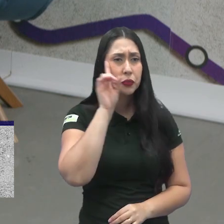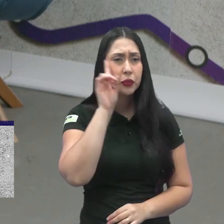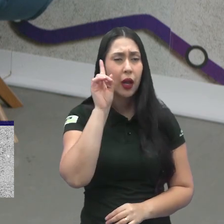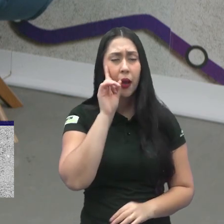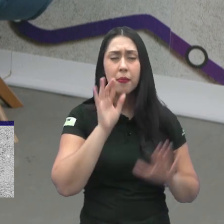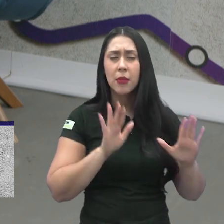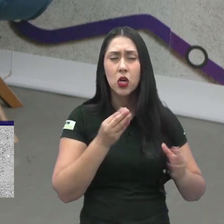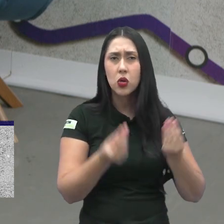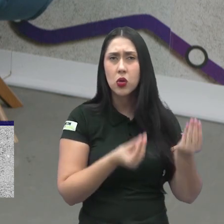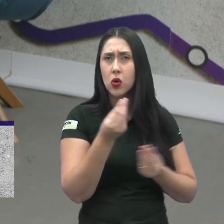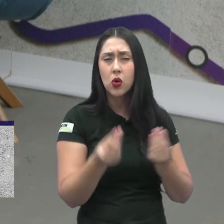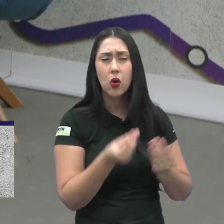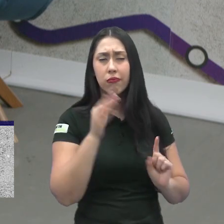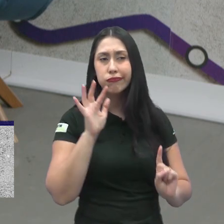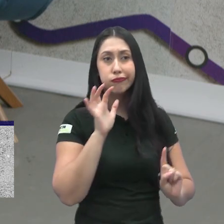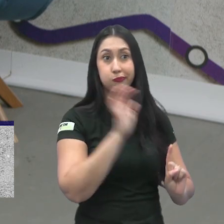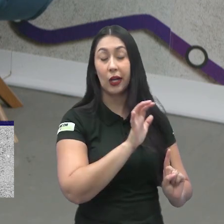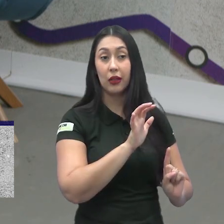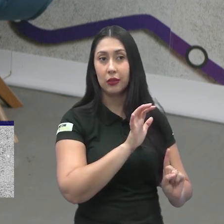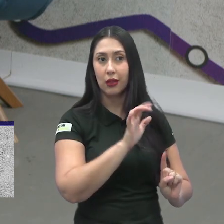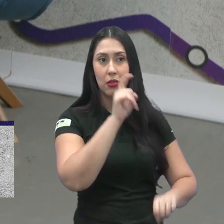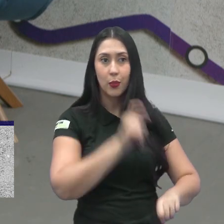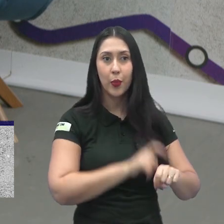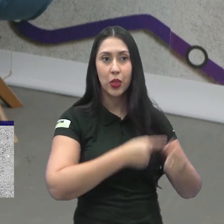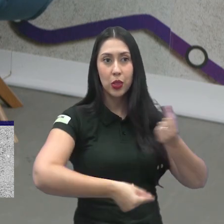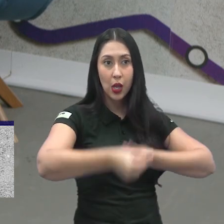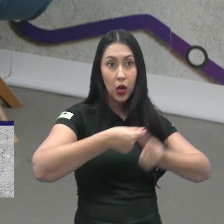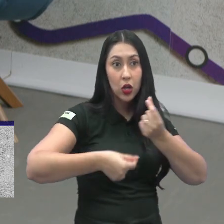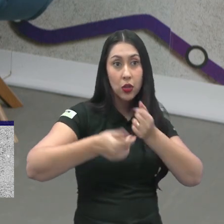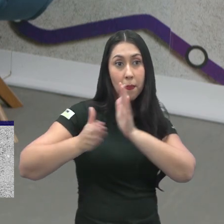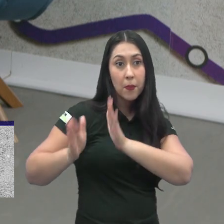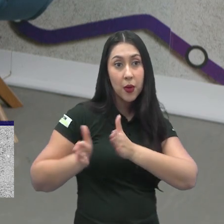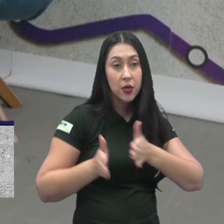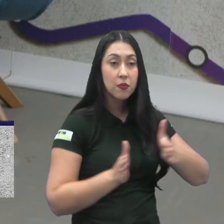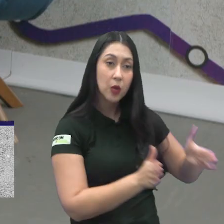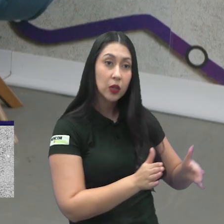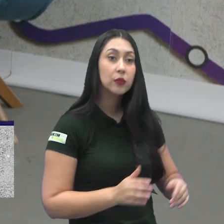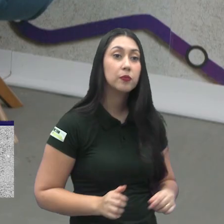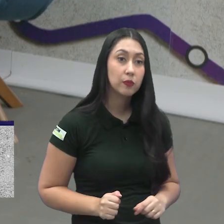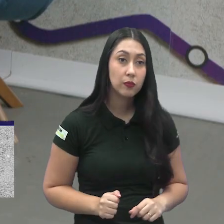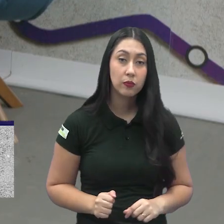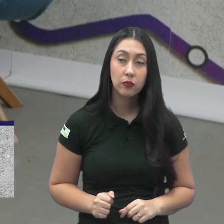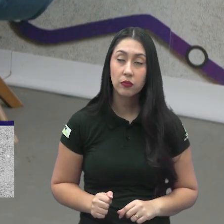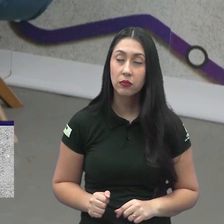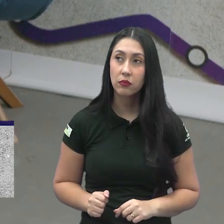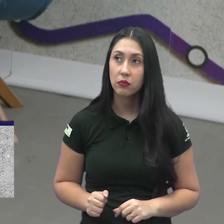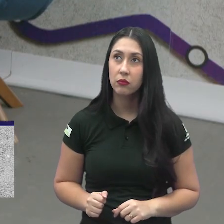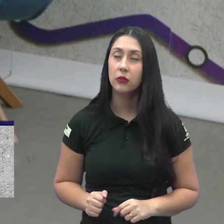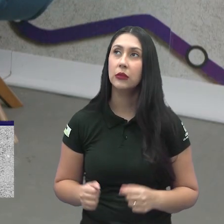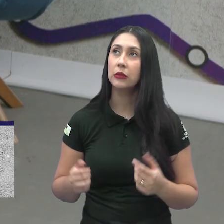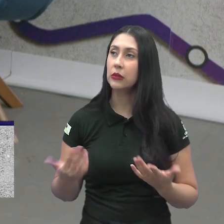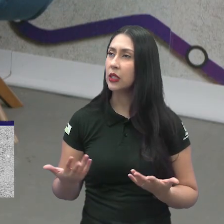de que forma, professor, ela impacta mesmo as negociações e os processos internacionais? Não, eu